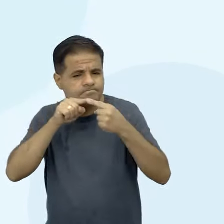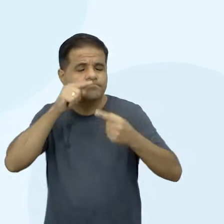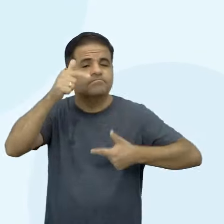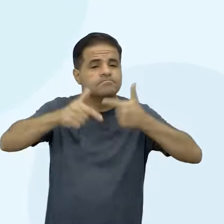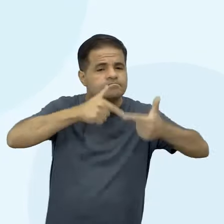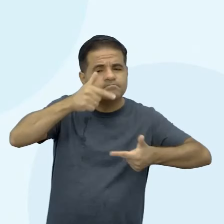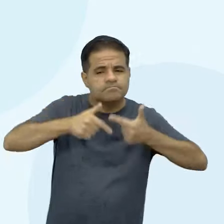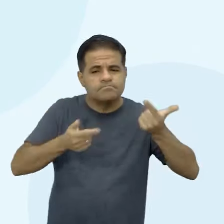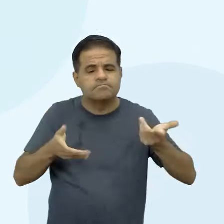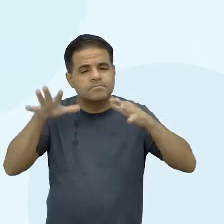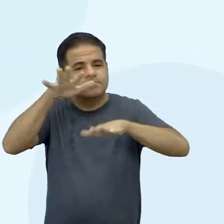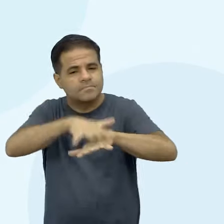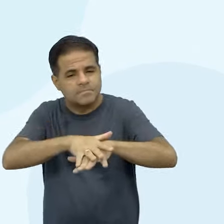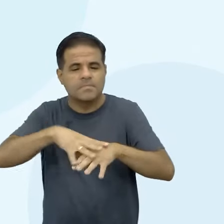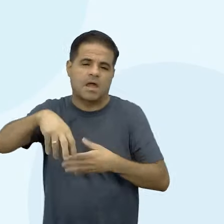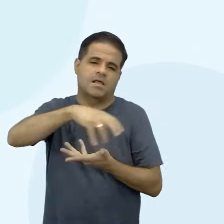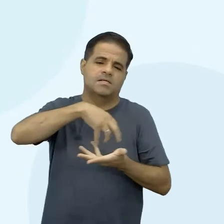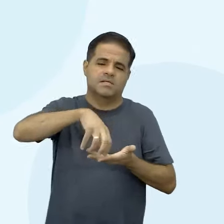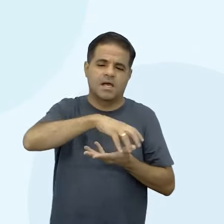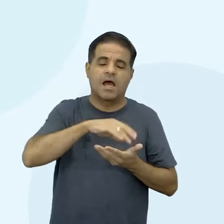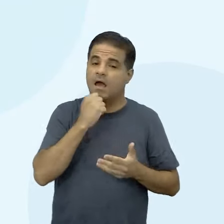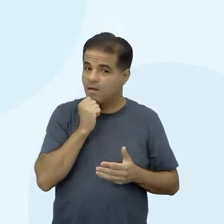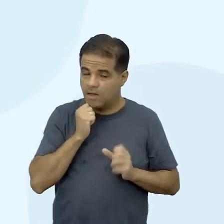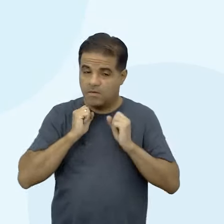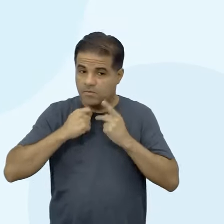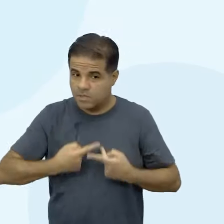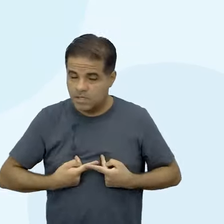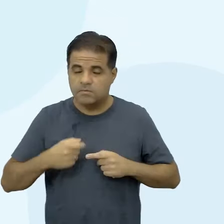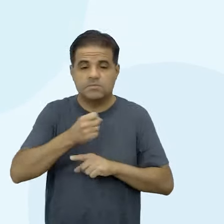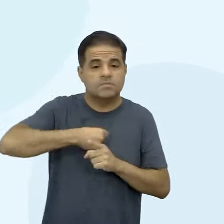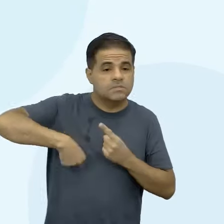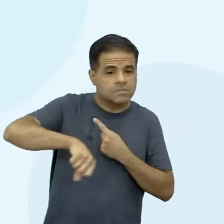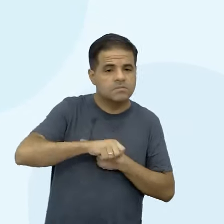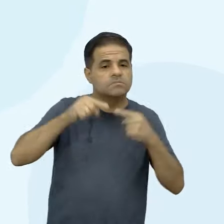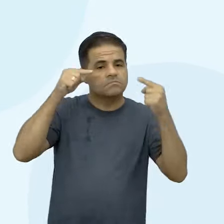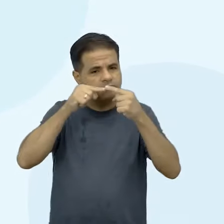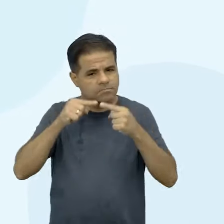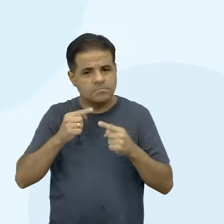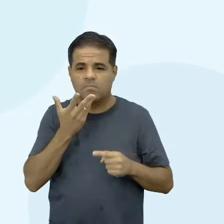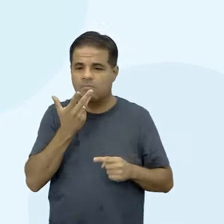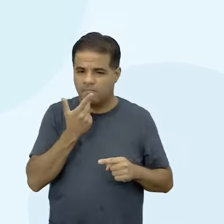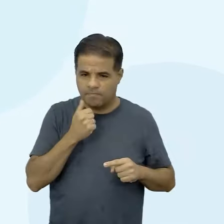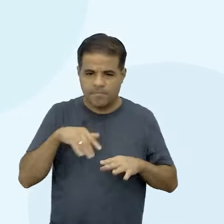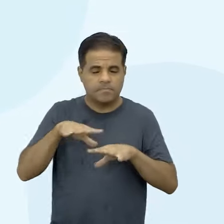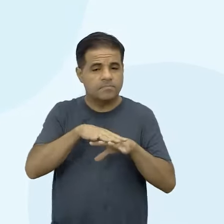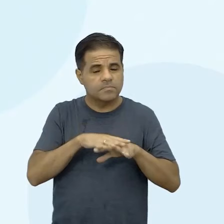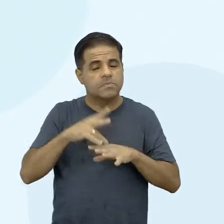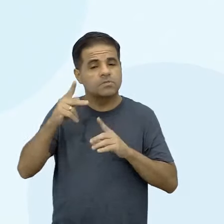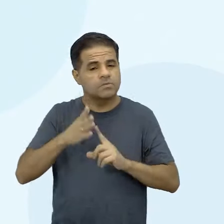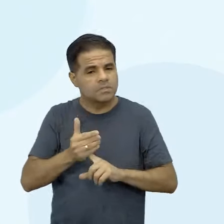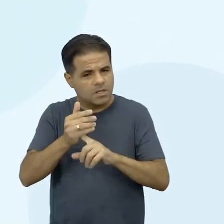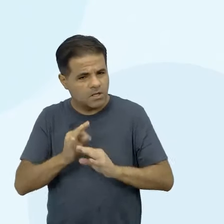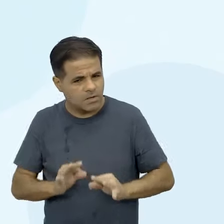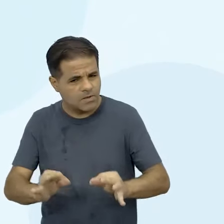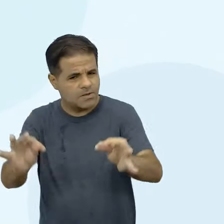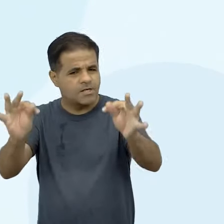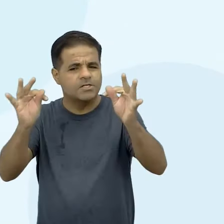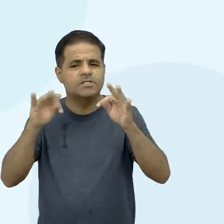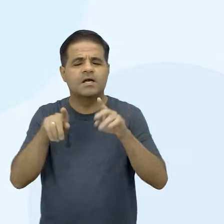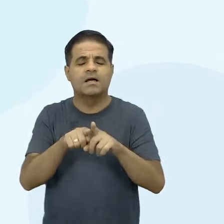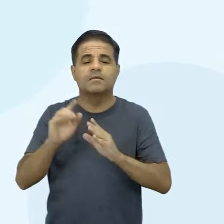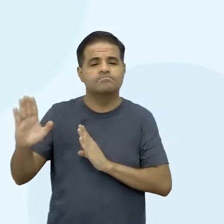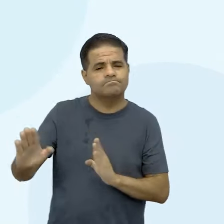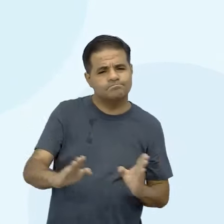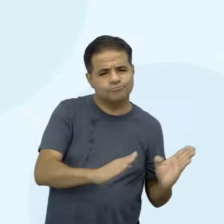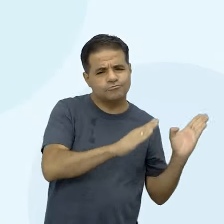trabalho integrado das áreas, né? Ciências humanas e sociais aplicadas e matemática e suas tecnologias. E ao